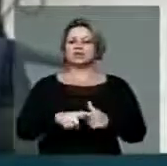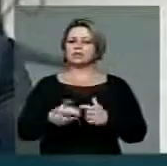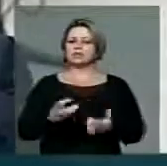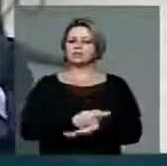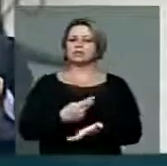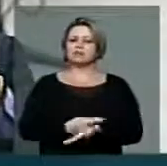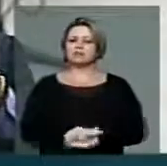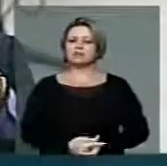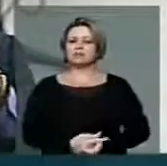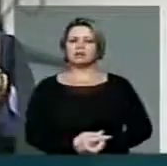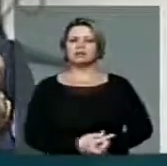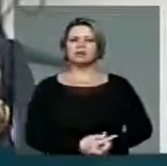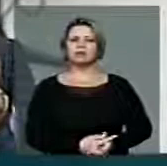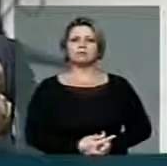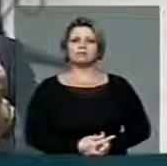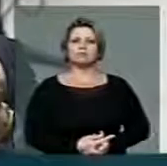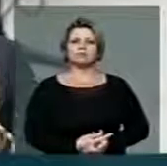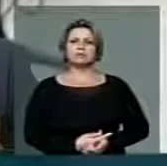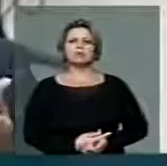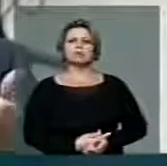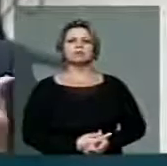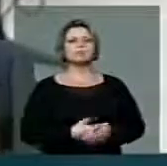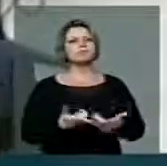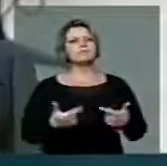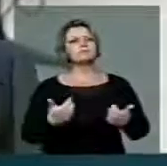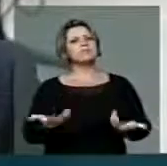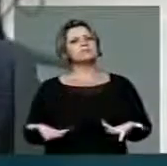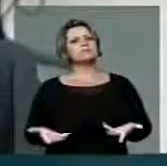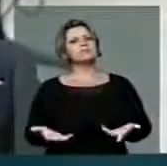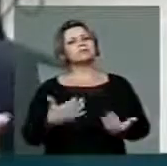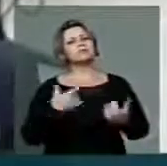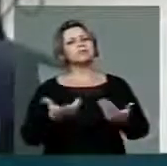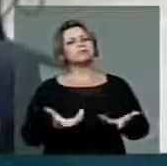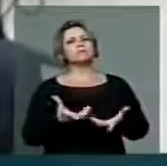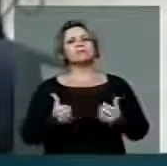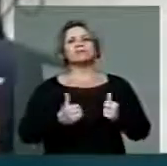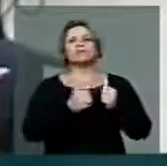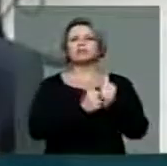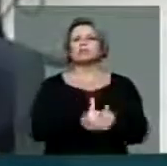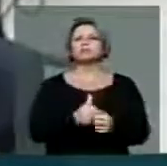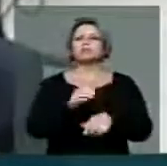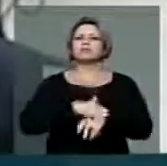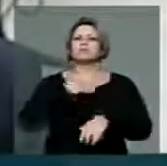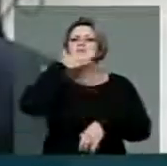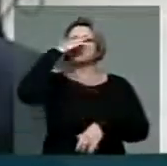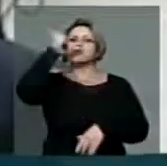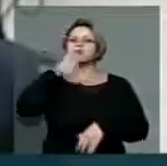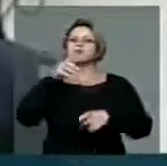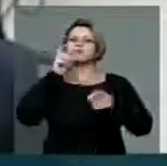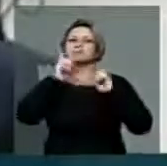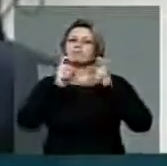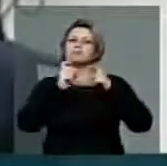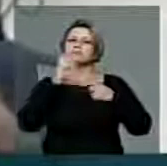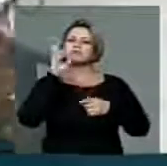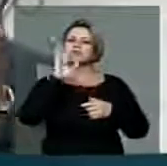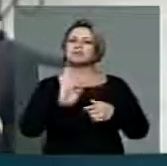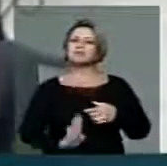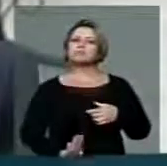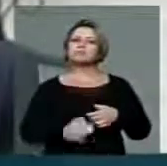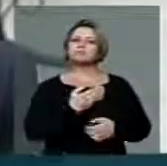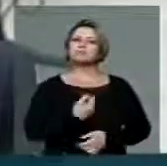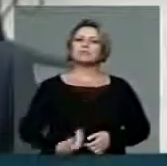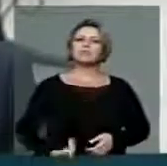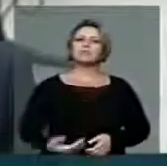com certeza, né, tem, mas nós estamos caminhando para melhorar a gestão pública no Brasil,